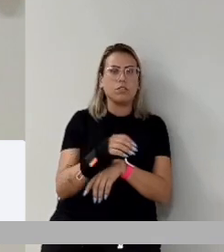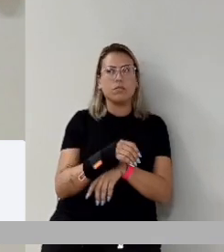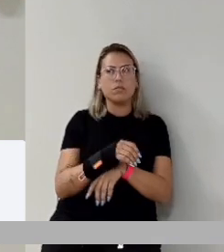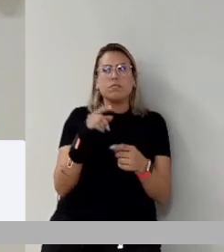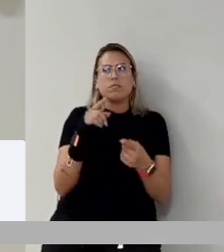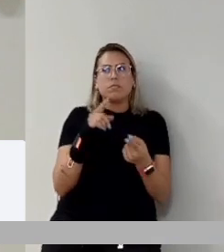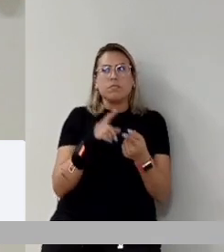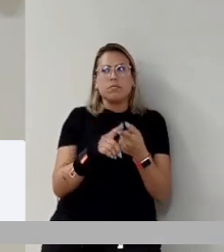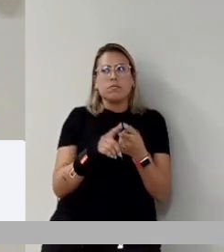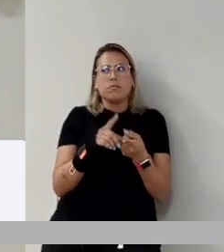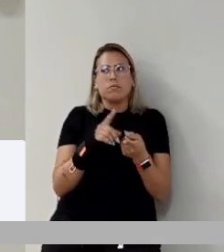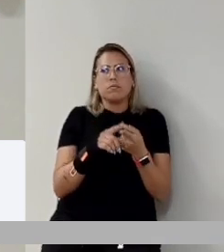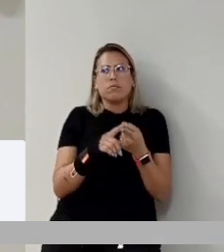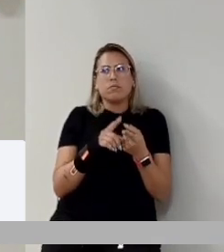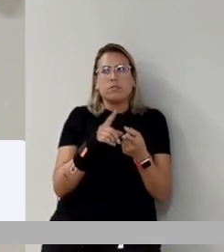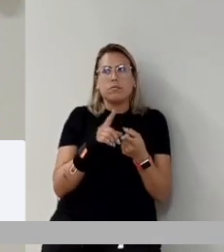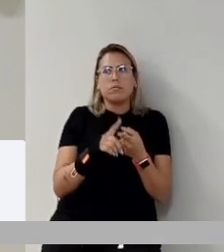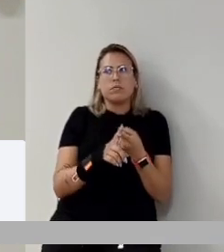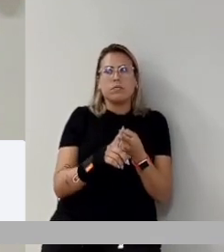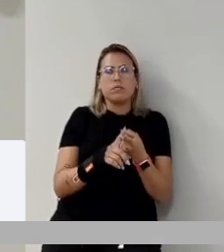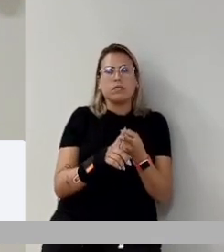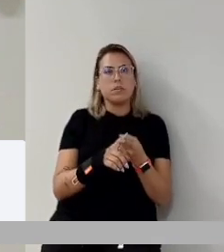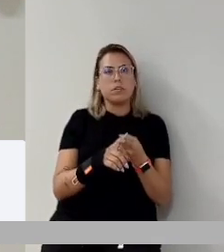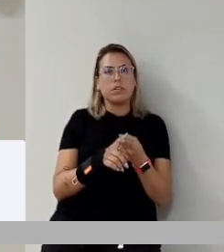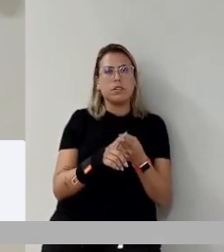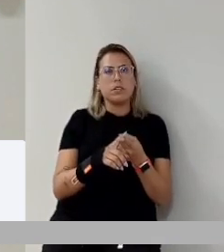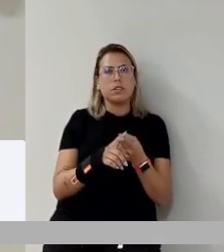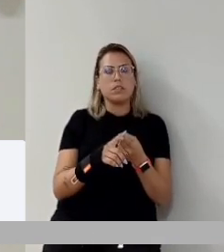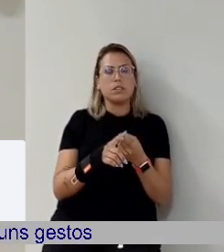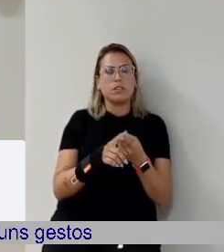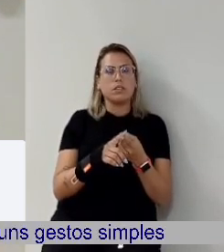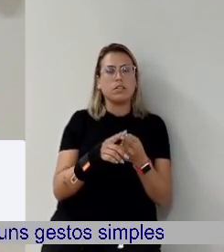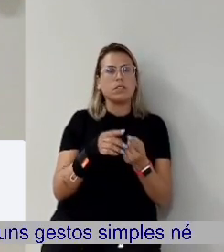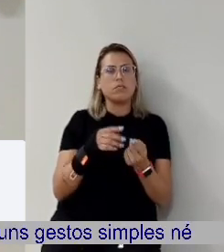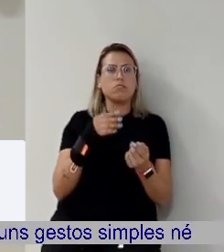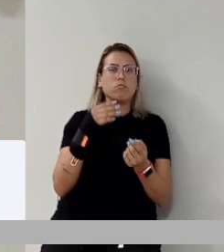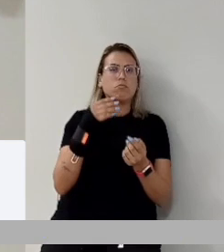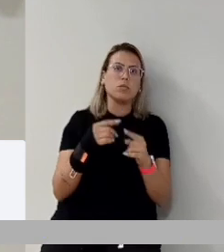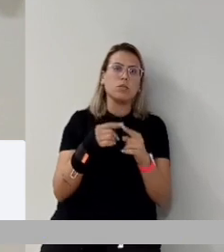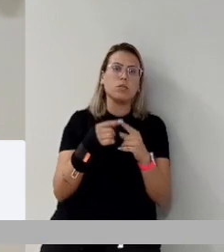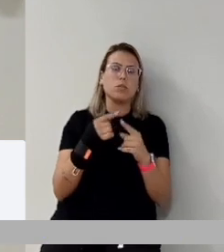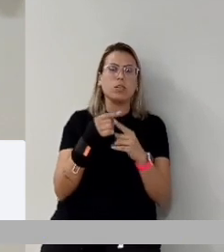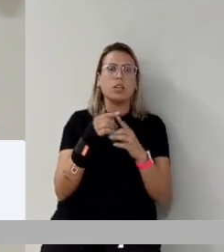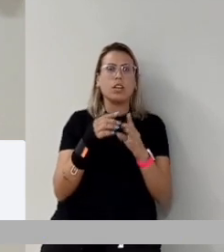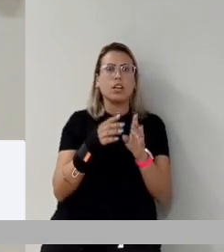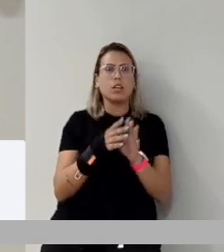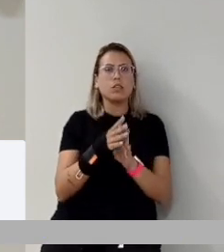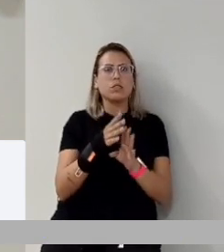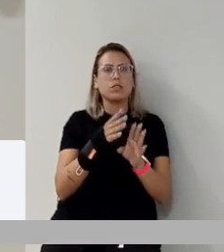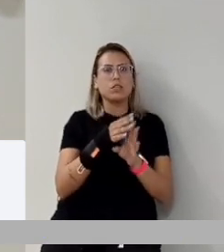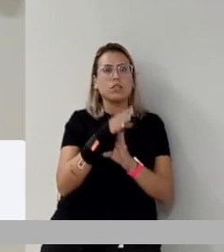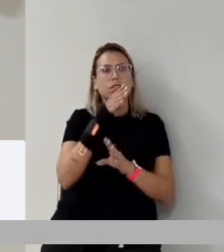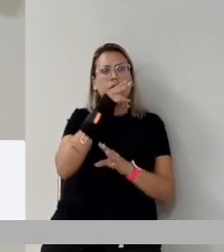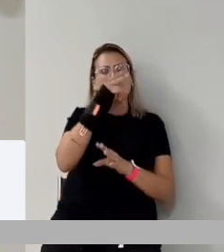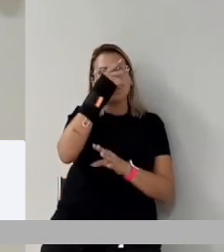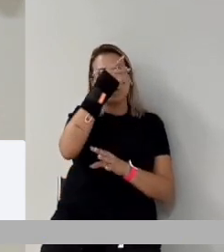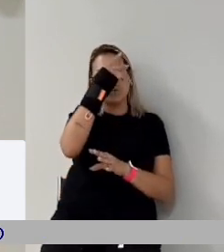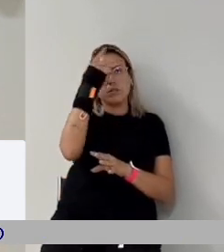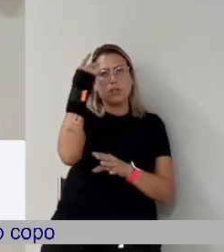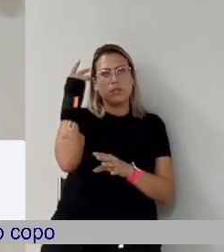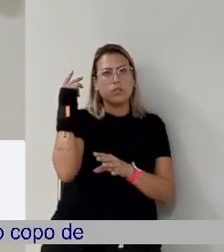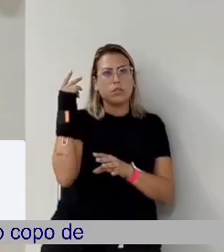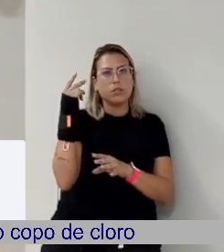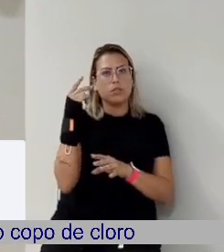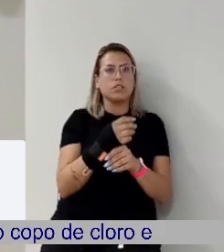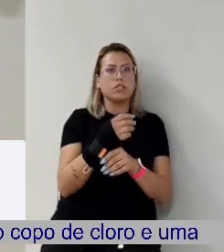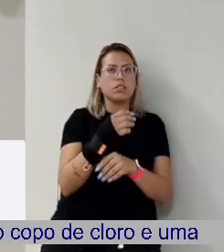vezes umas uns eh gestos simples né como é é aconselhado aqui a colocar meio copo de cloro